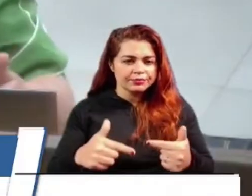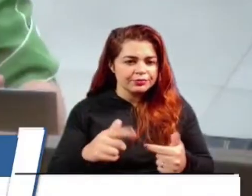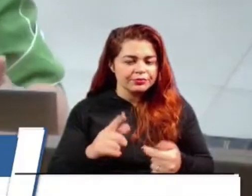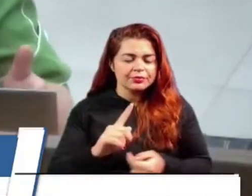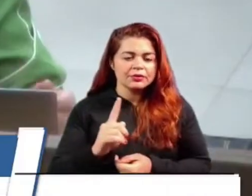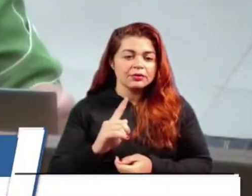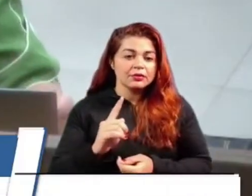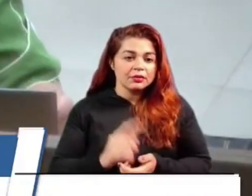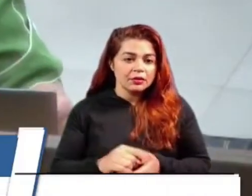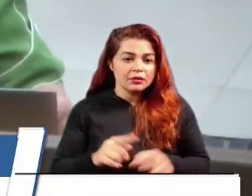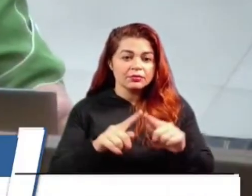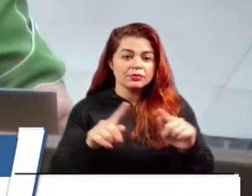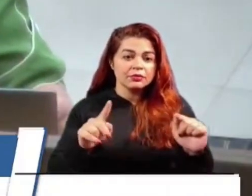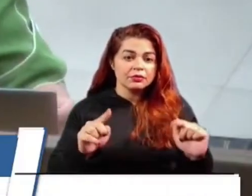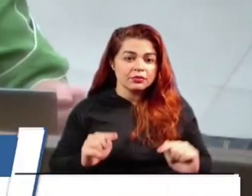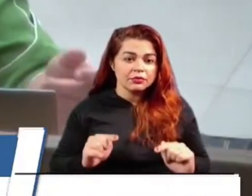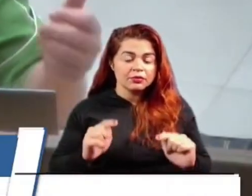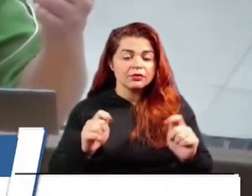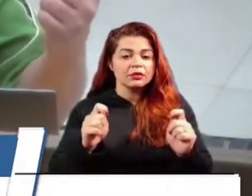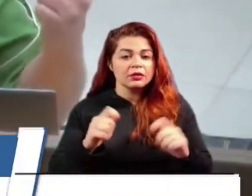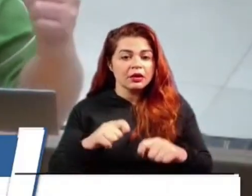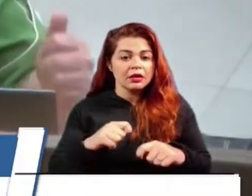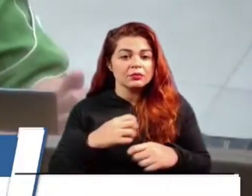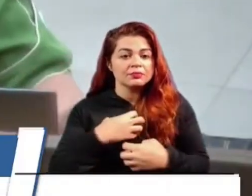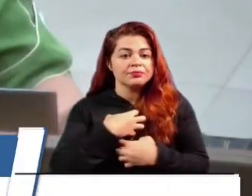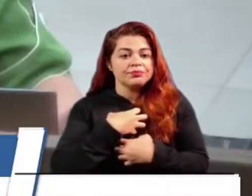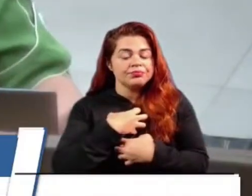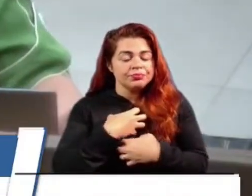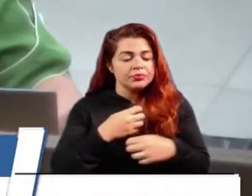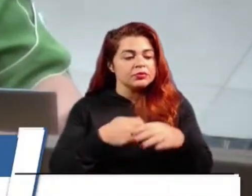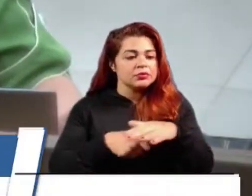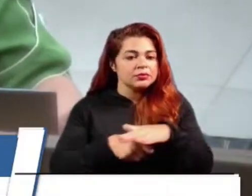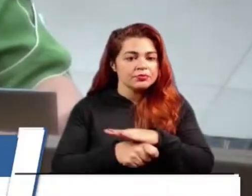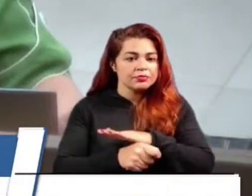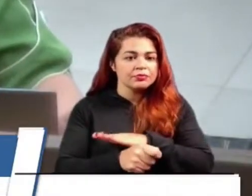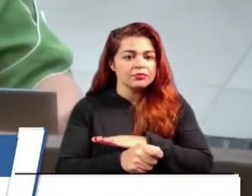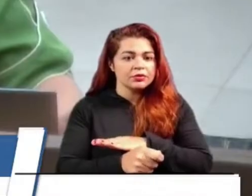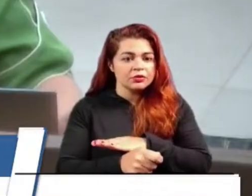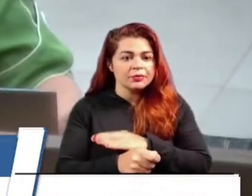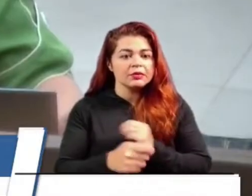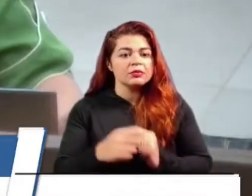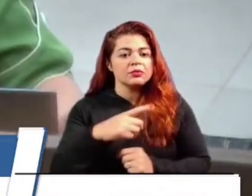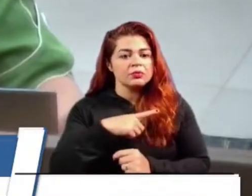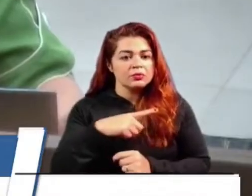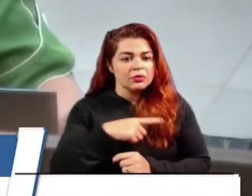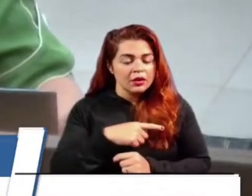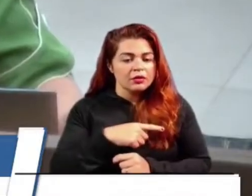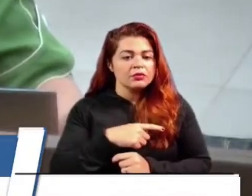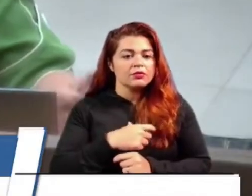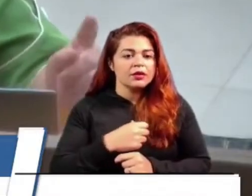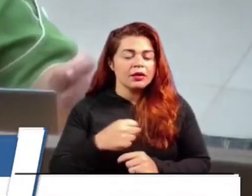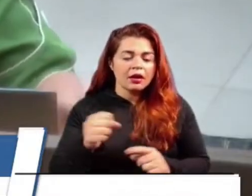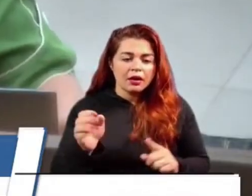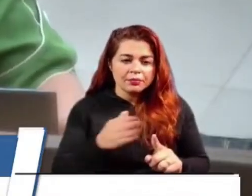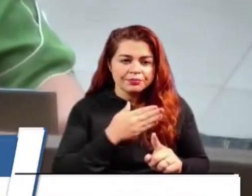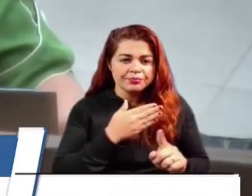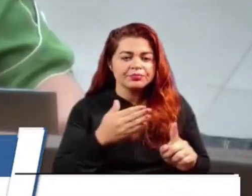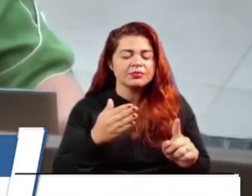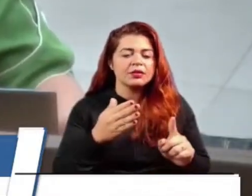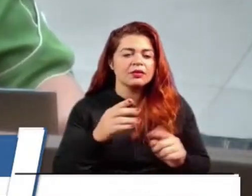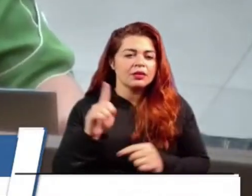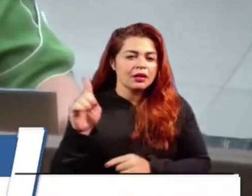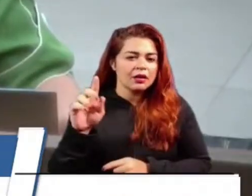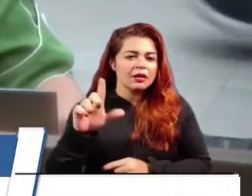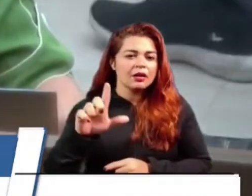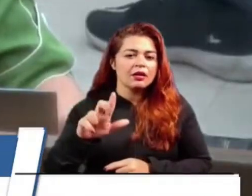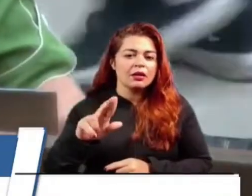a sentir esse investimento. Teve essa agressão lá no Luiza, mas não é de hoje